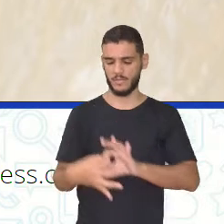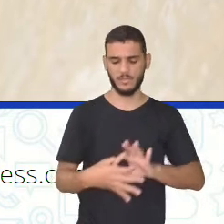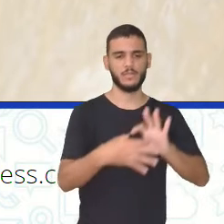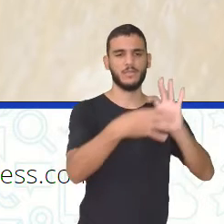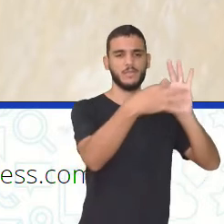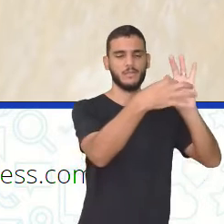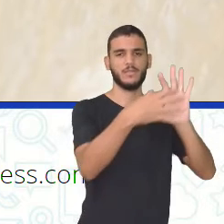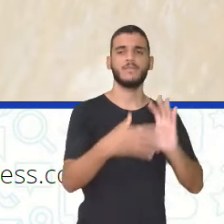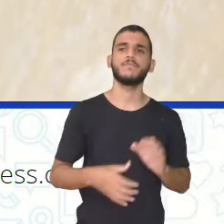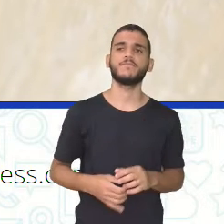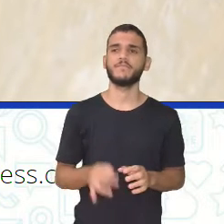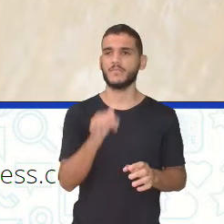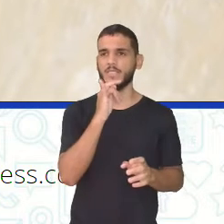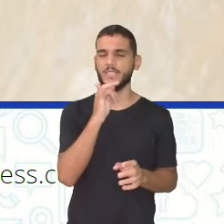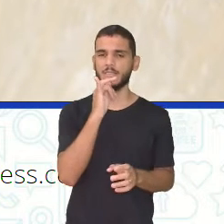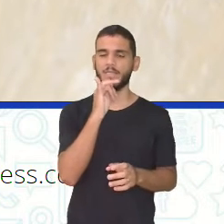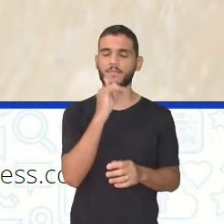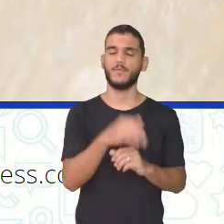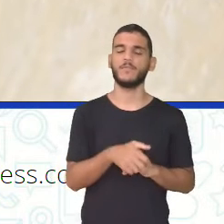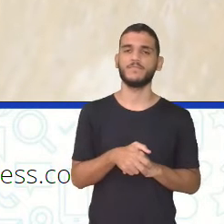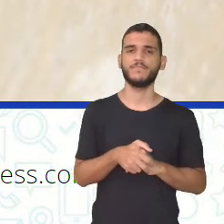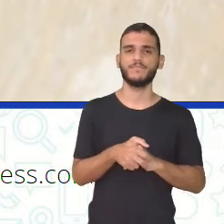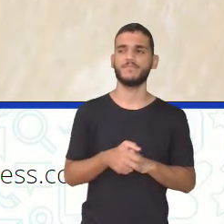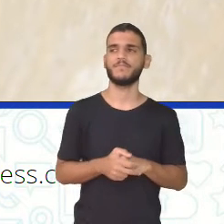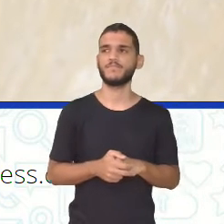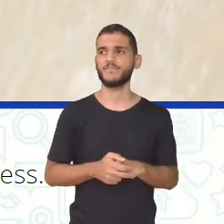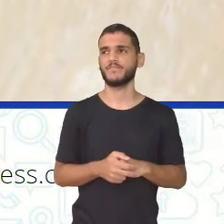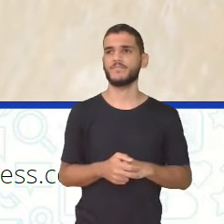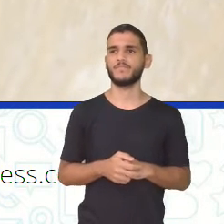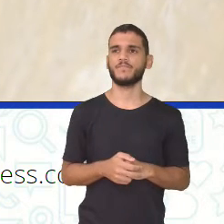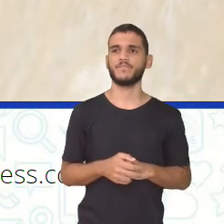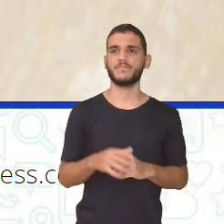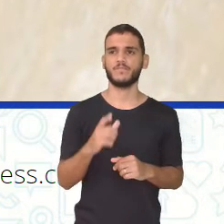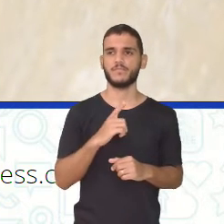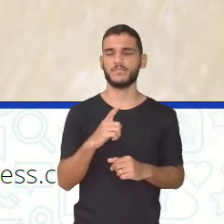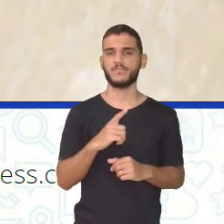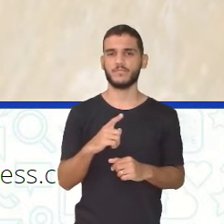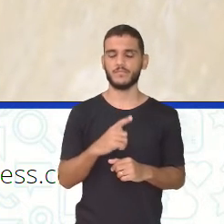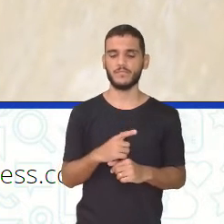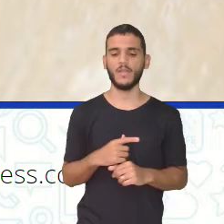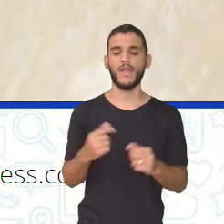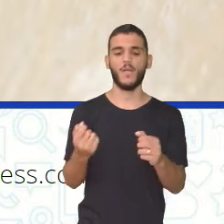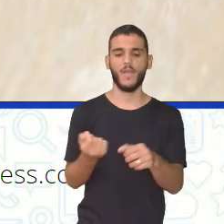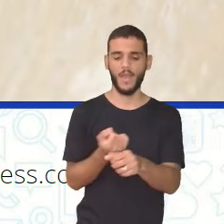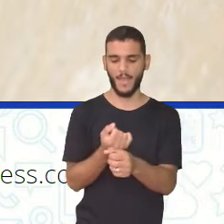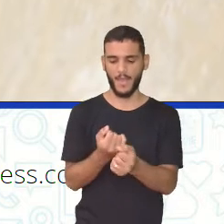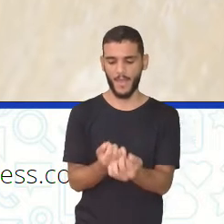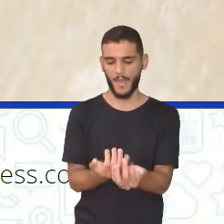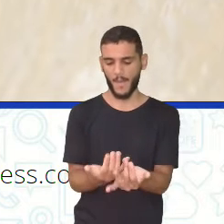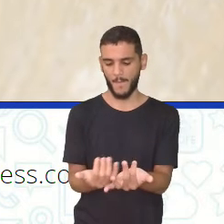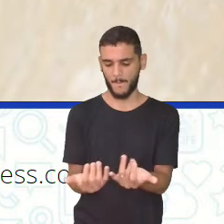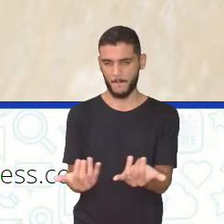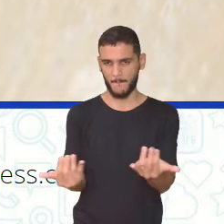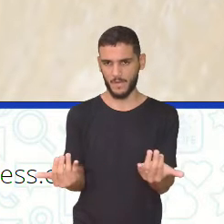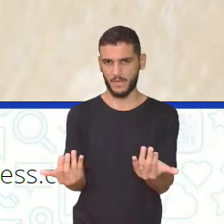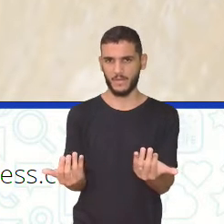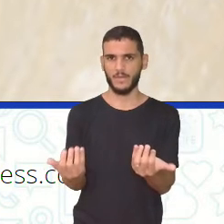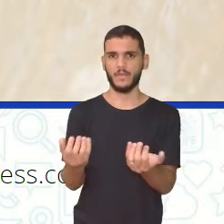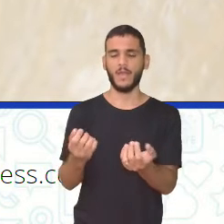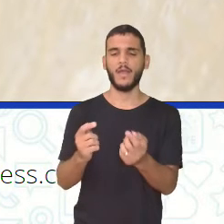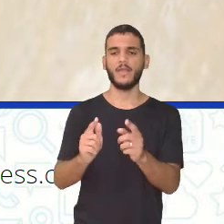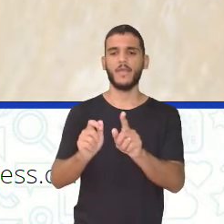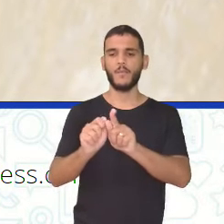exemplo aí, né? A gente tem, por exemplo, as plantas que vão liberar gases, né, para a atmosfera, vão